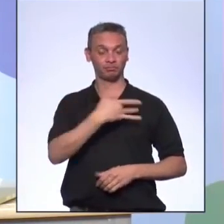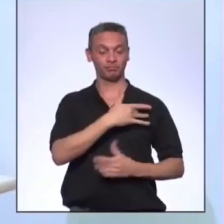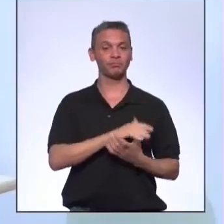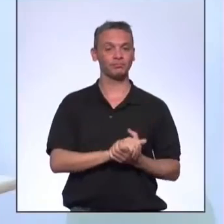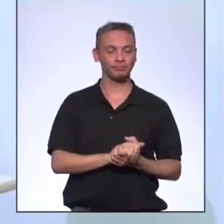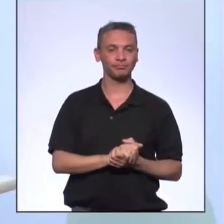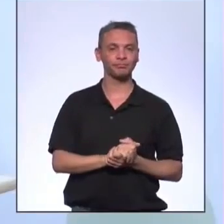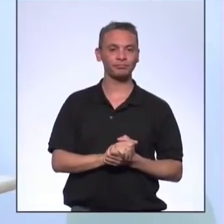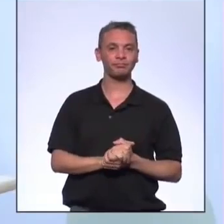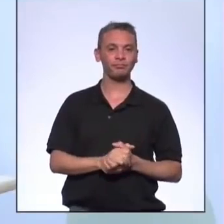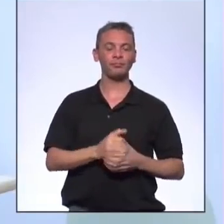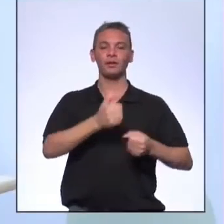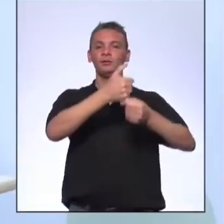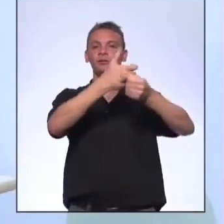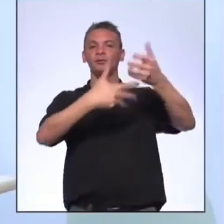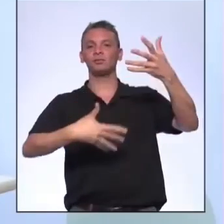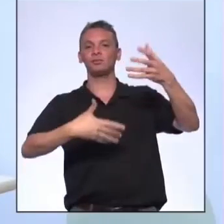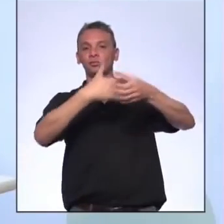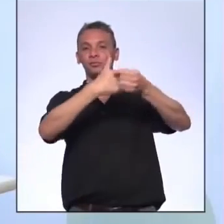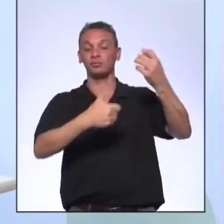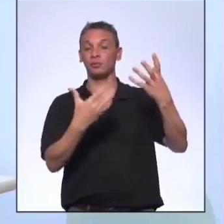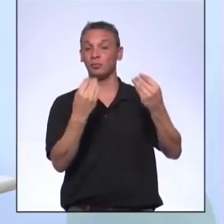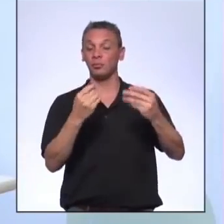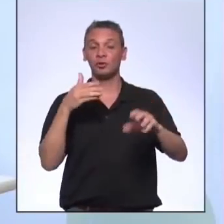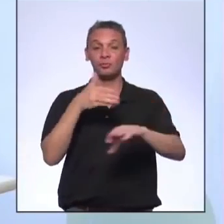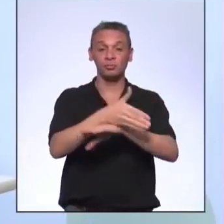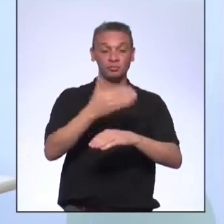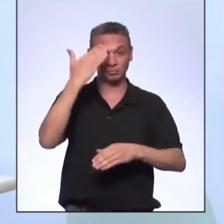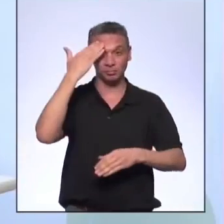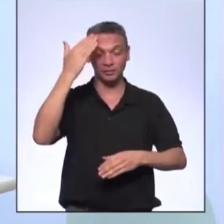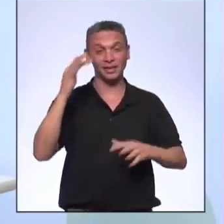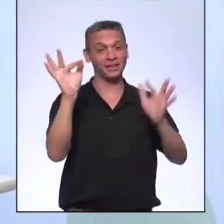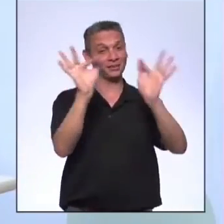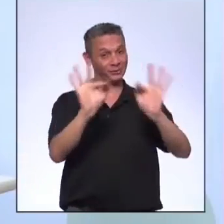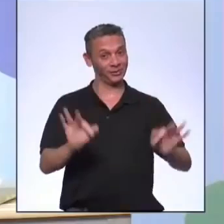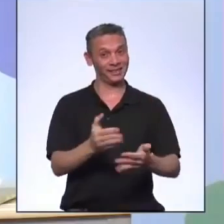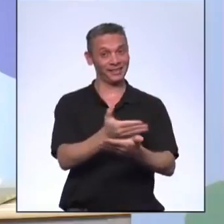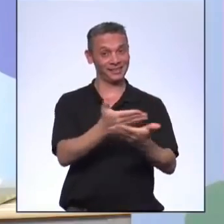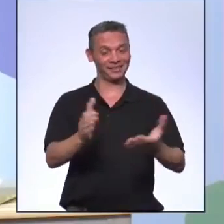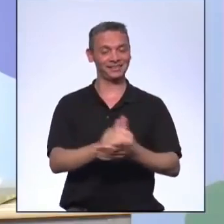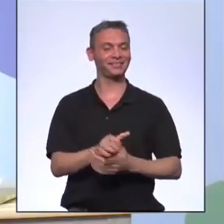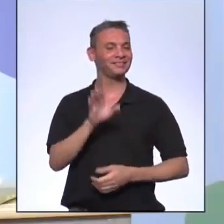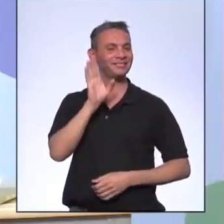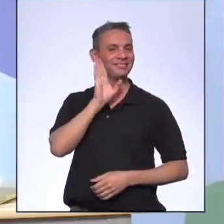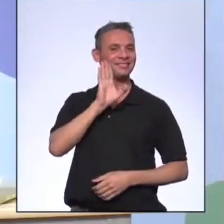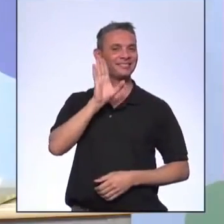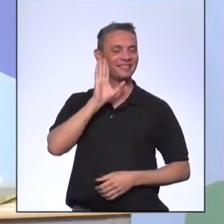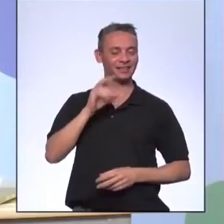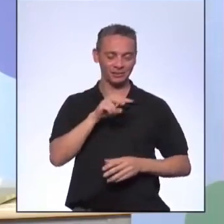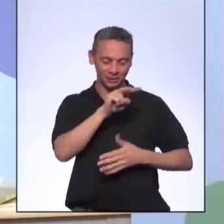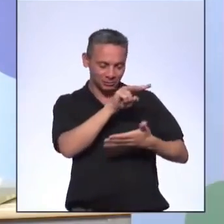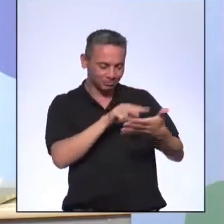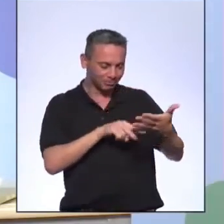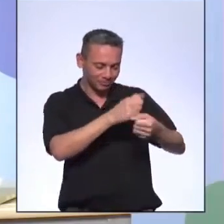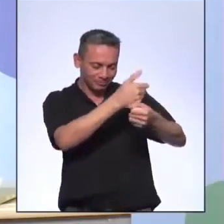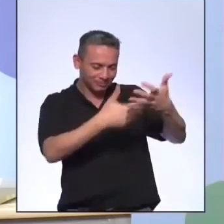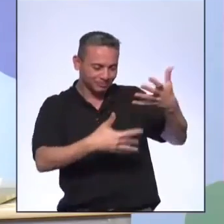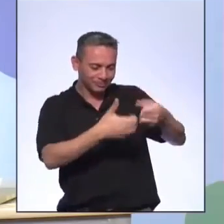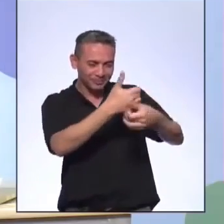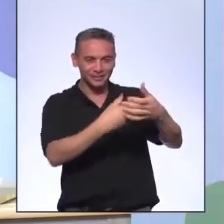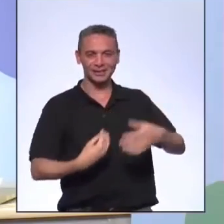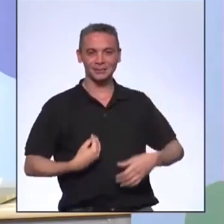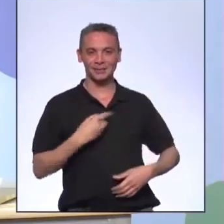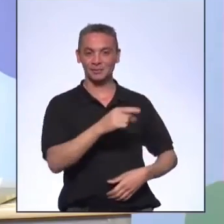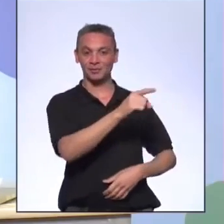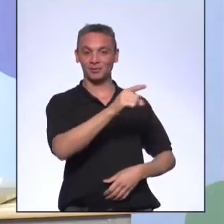participando. Muito legal a participação de vocês. Ficamos muito felizes com isso. Certo, tá muito legal, gente. Eu também tô aqui, ó, olhando a participação